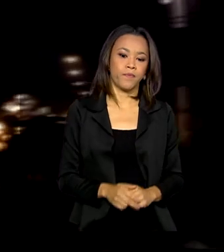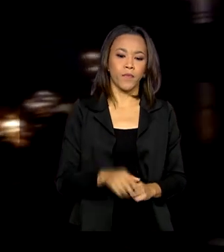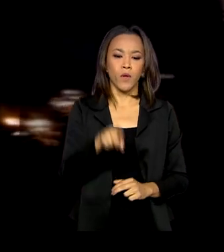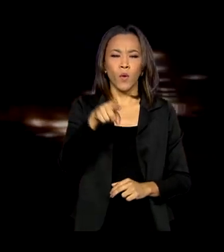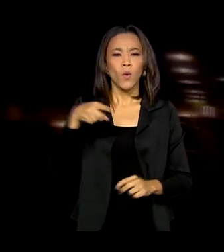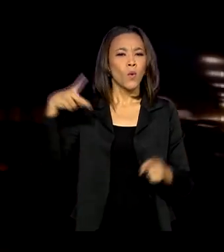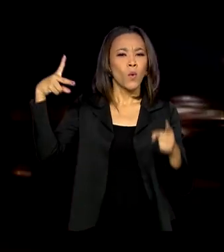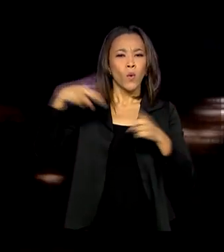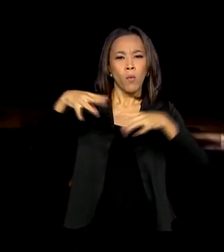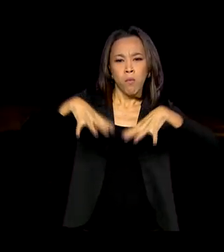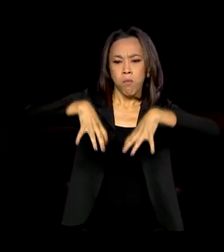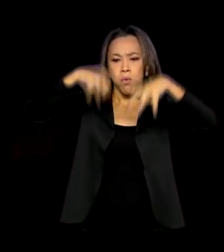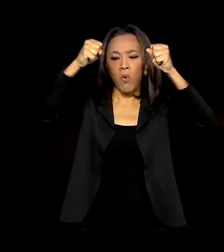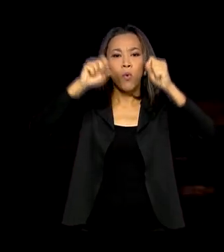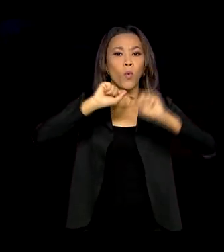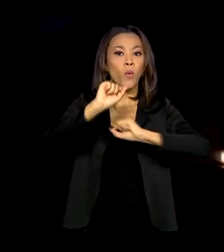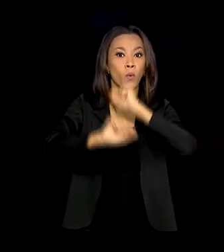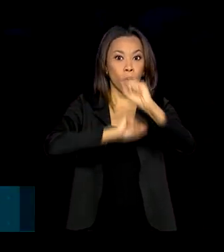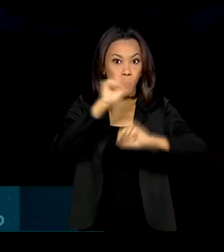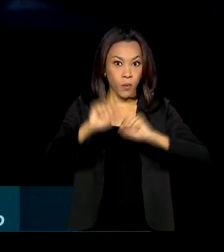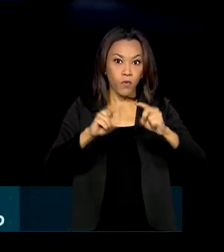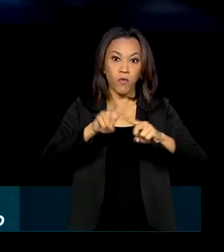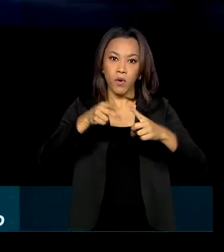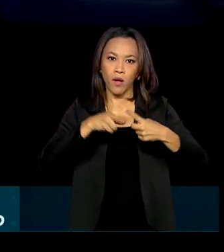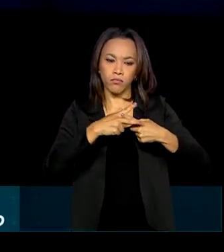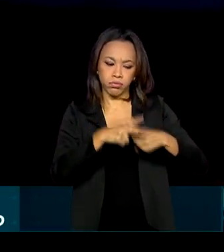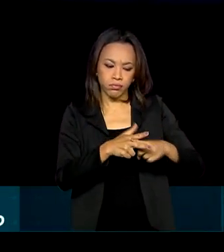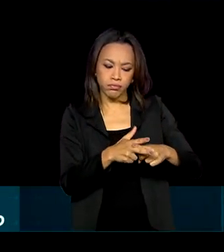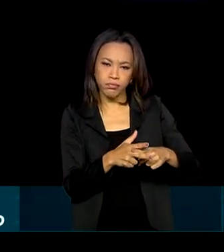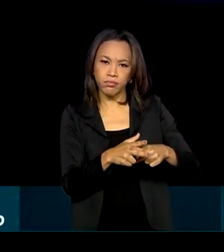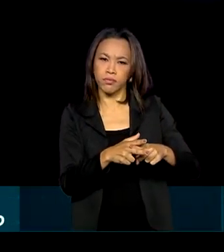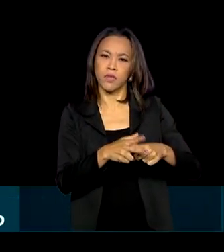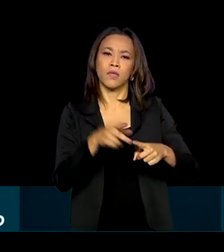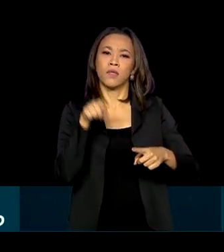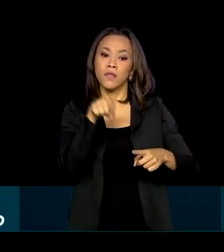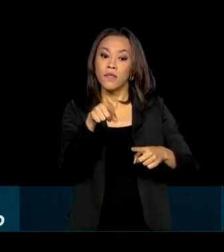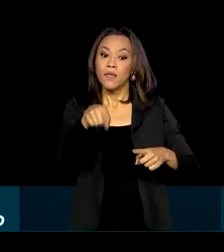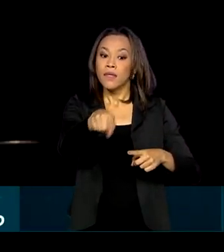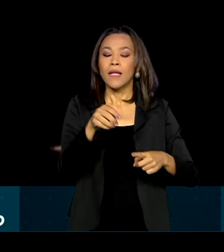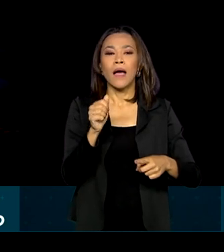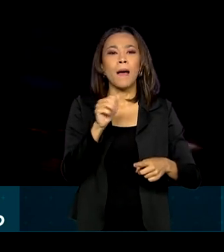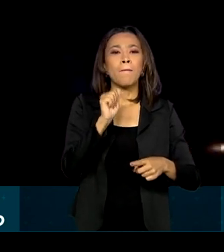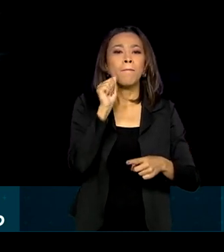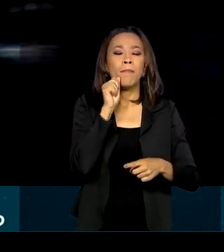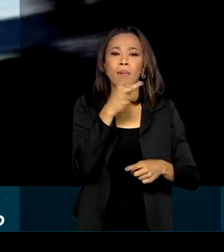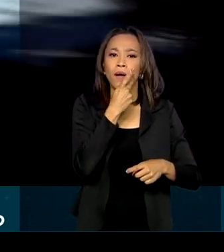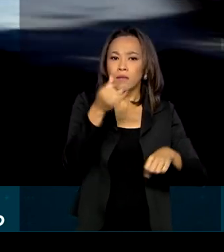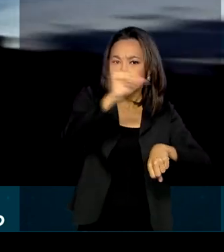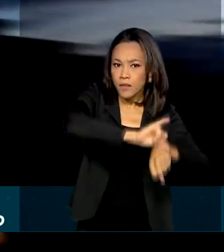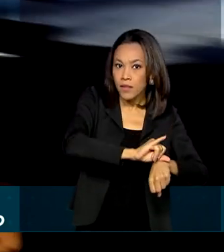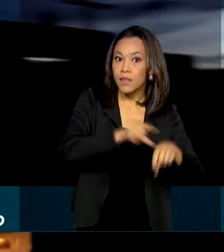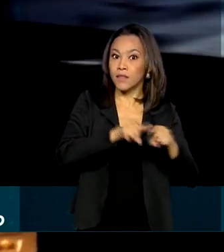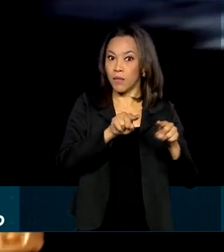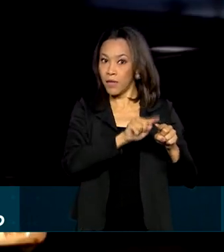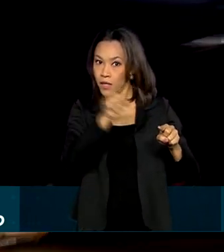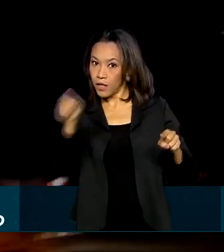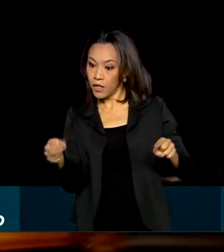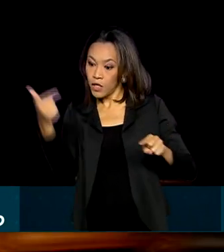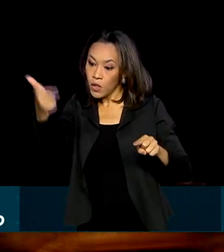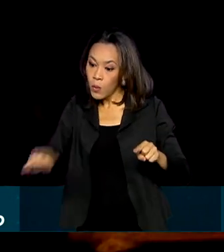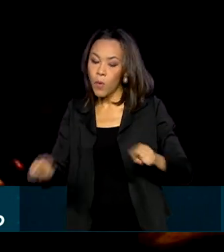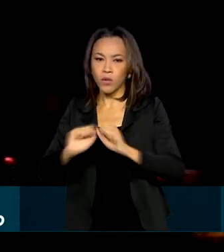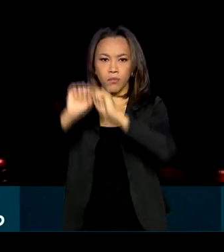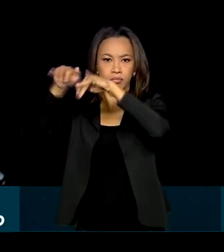corte foi causado pelo desligamento de um transformador da subestação de Macapá e da usina hidrelétrica Coaraci